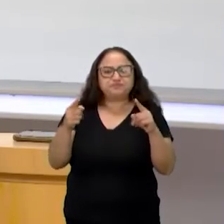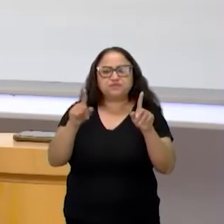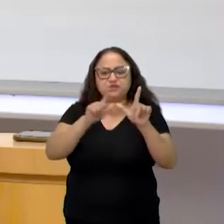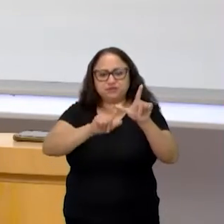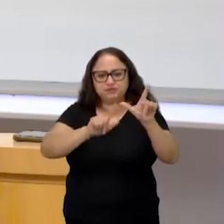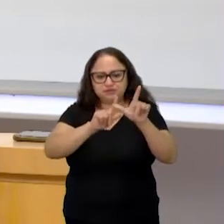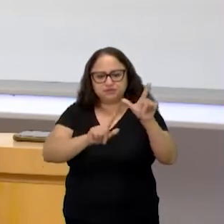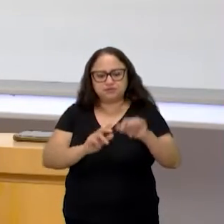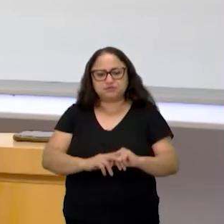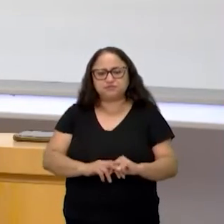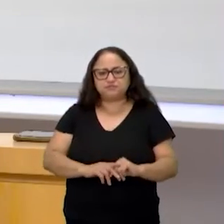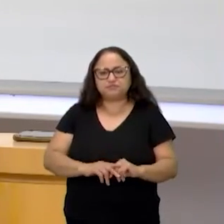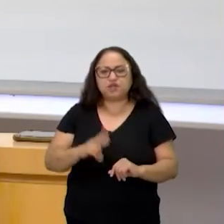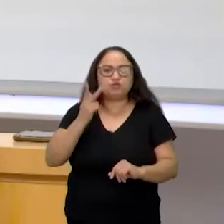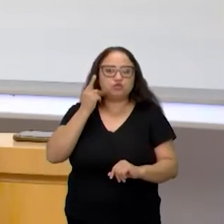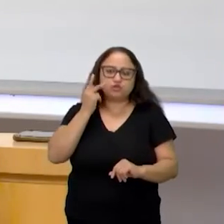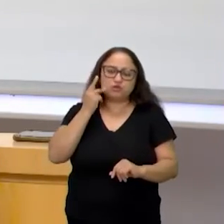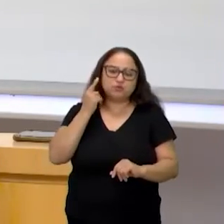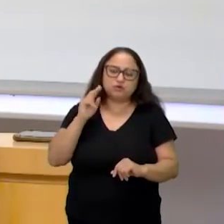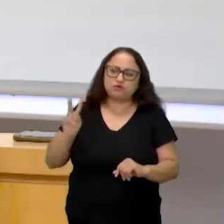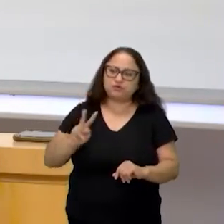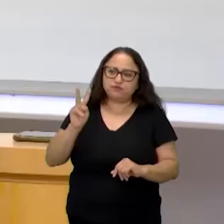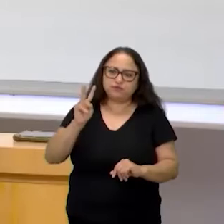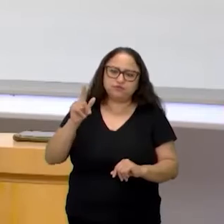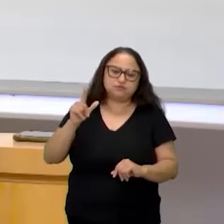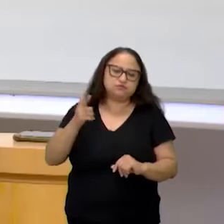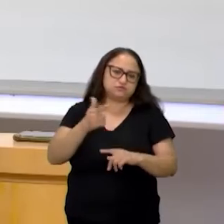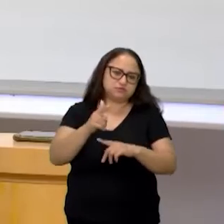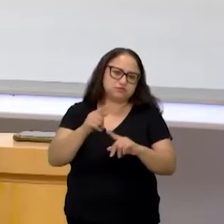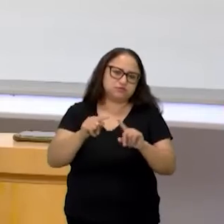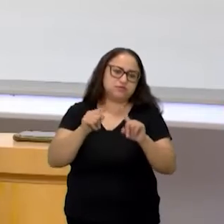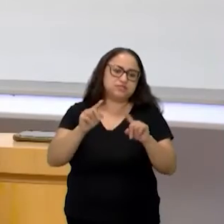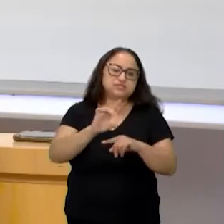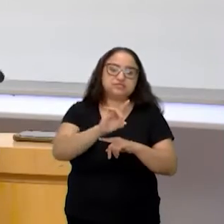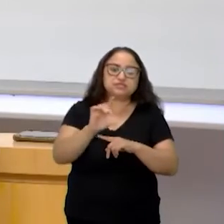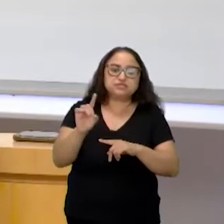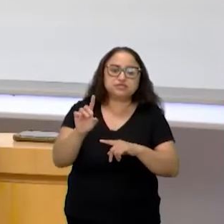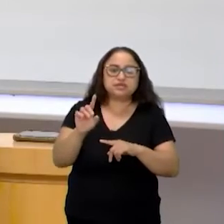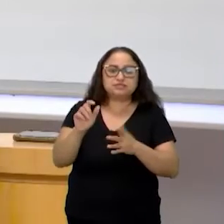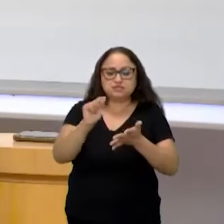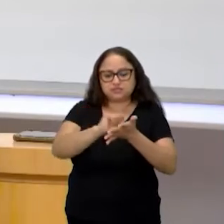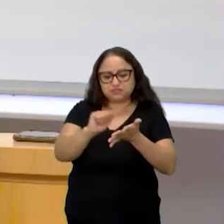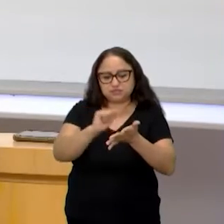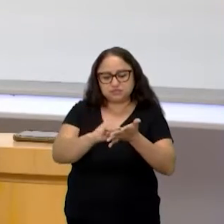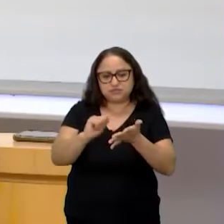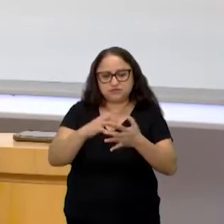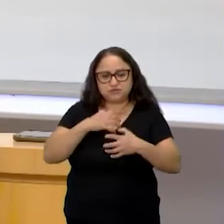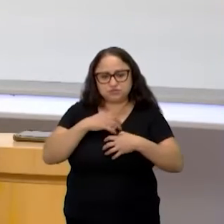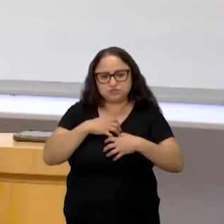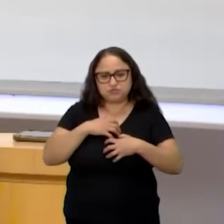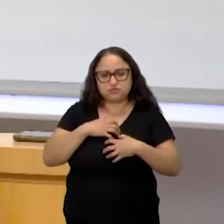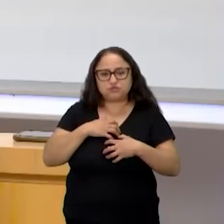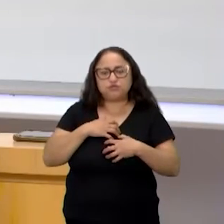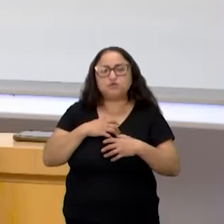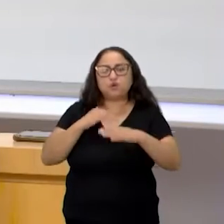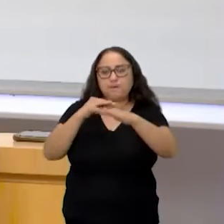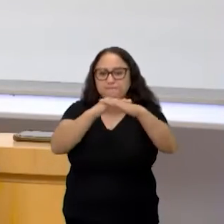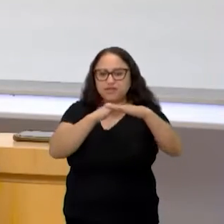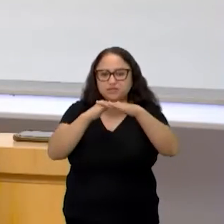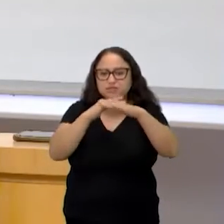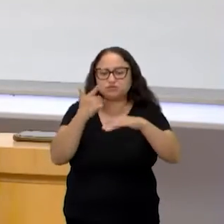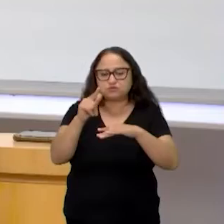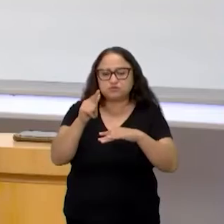Que aí não era uma coisa padronizada, então cada um escrevia do seu jeito. Só que o grande problema de não ser padronizado antigamente era justamente esse.